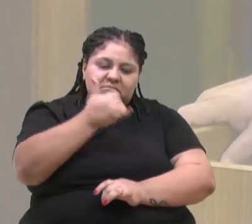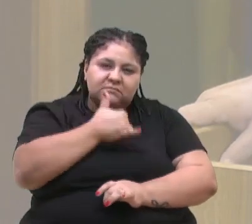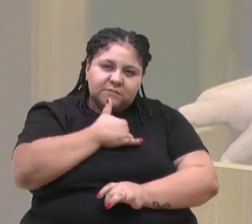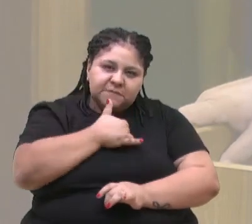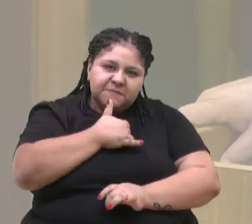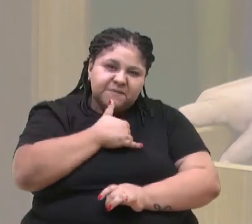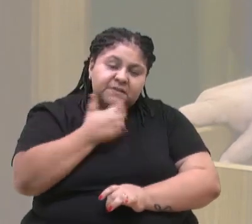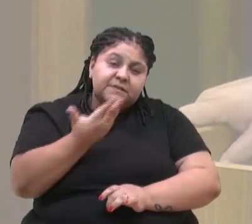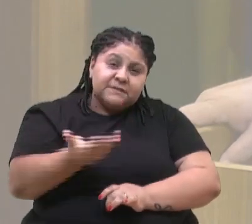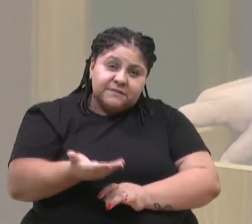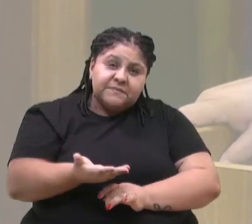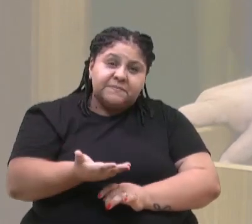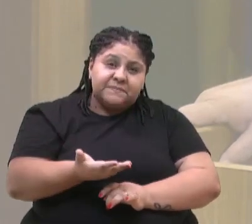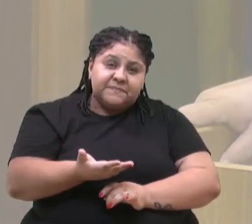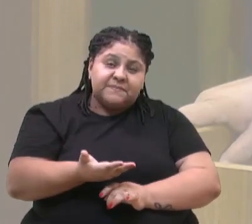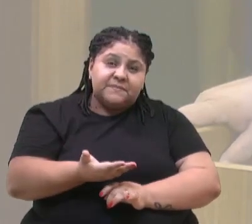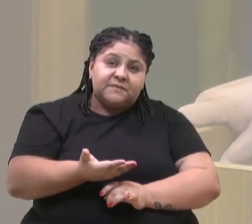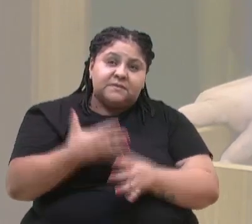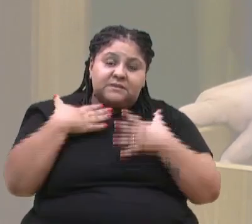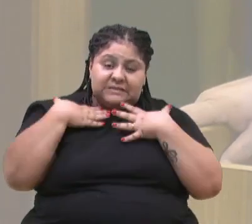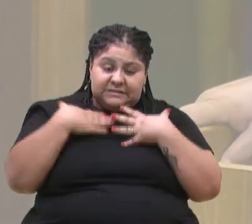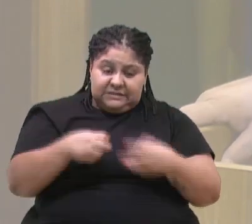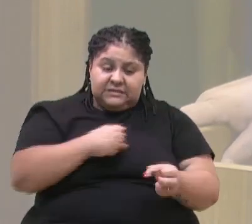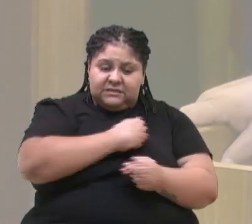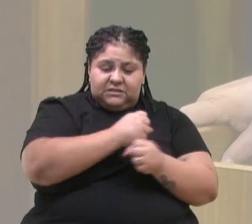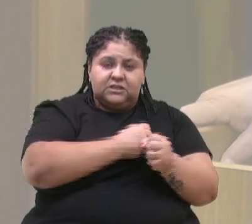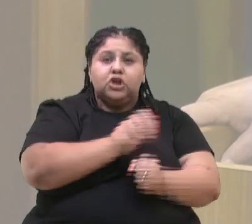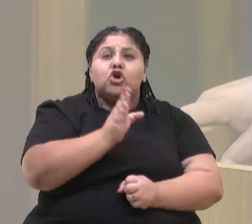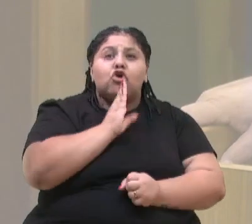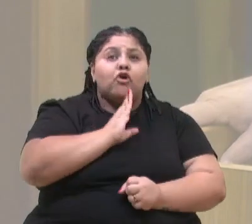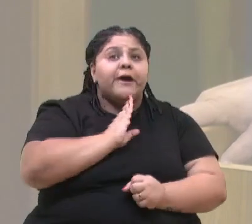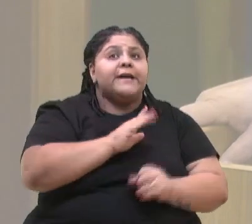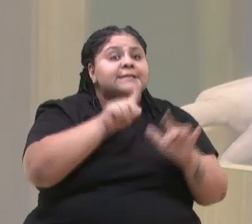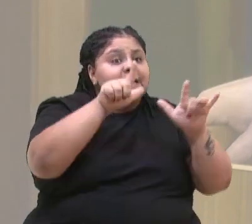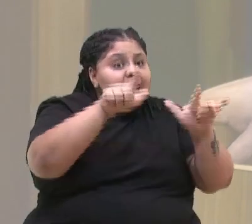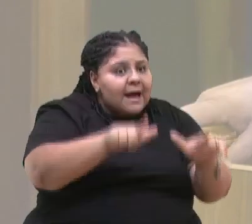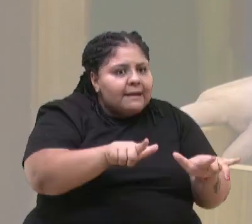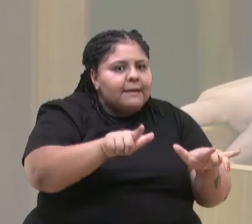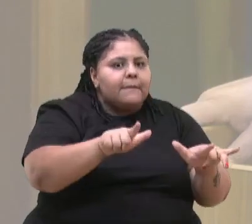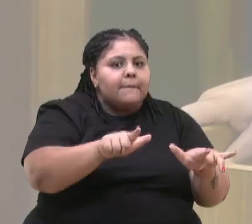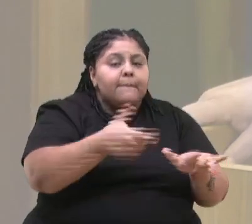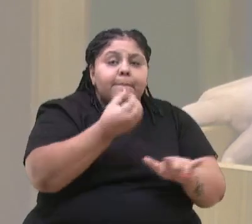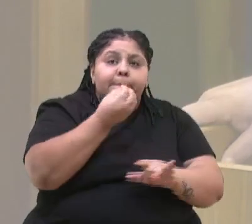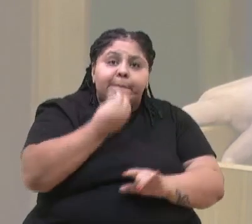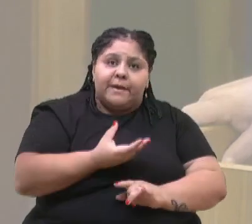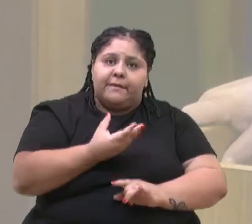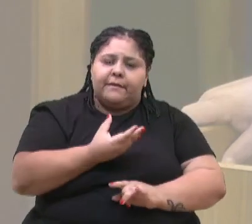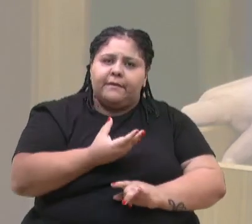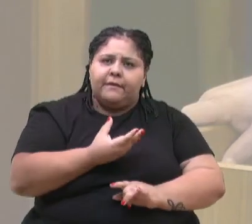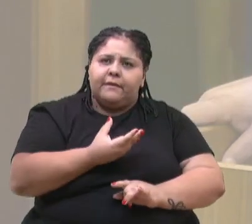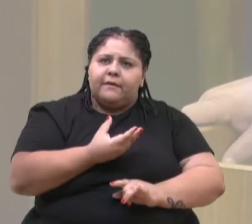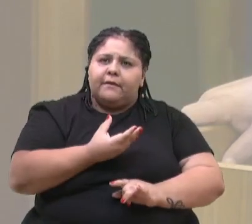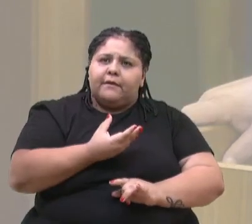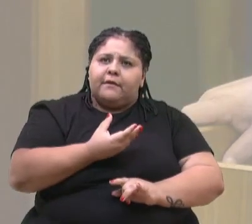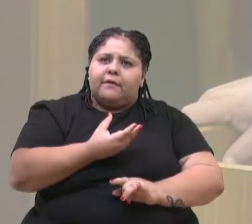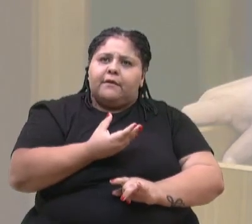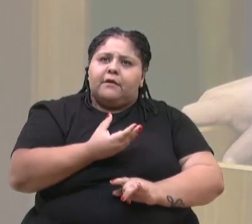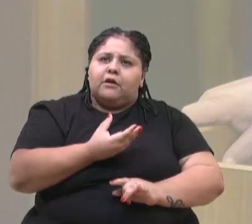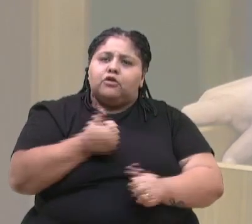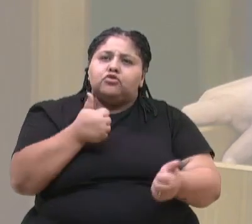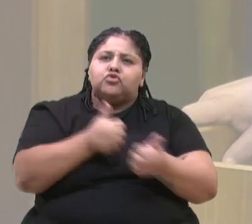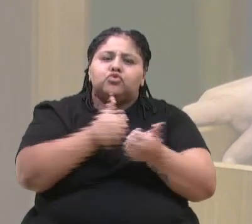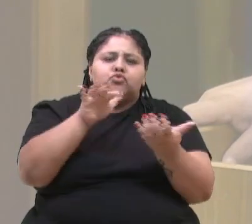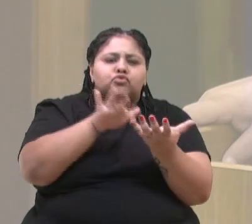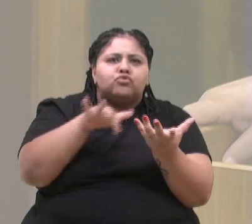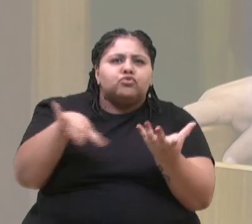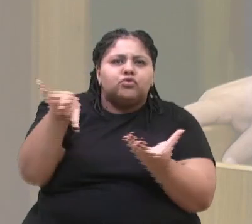frente à Secretaria de Obras, conhece bem a área, conhece bem a região. Esteve frente à Codeca.